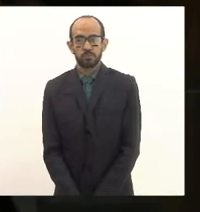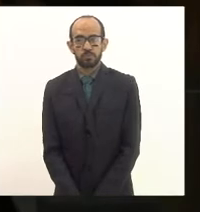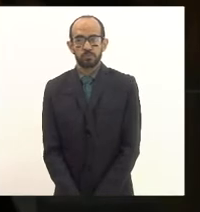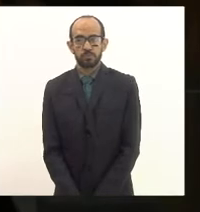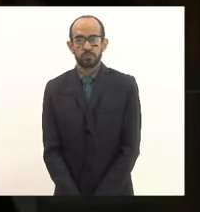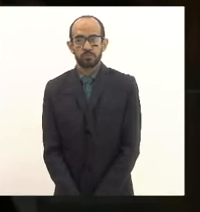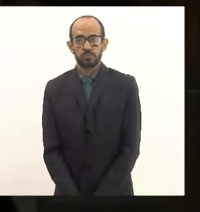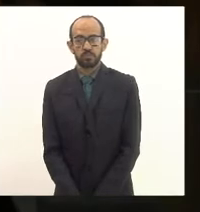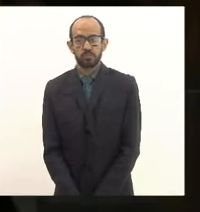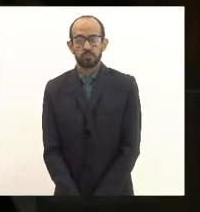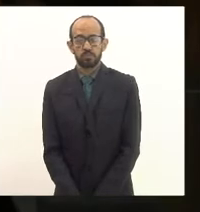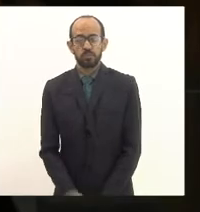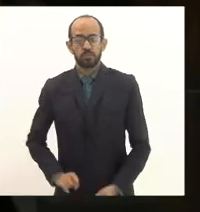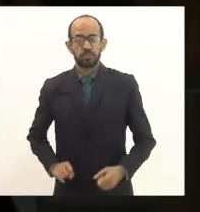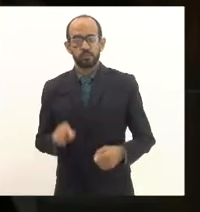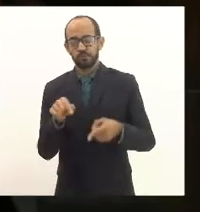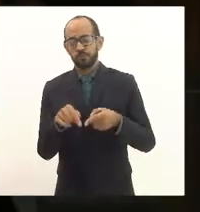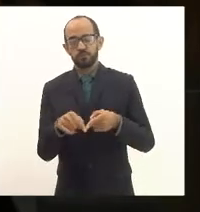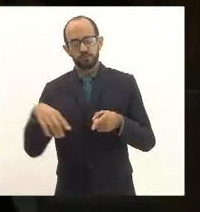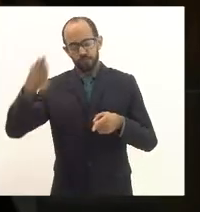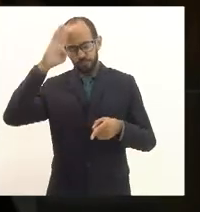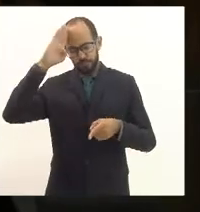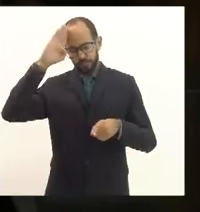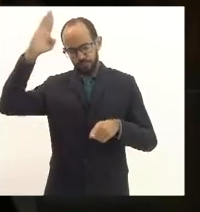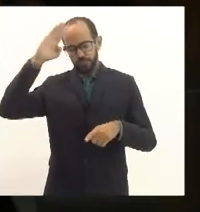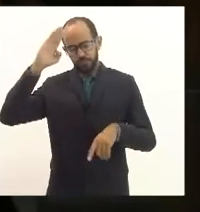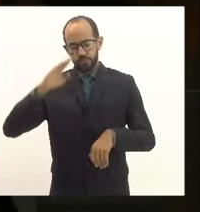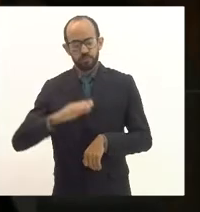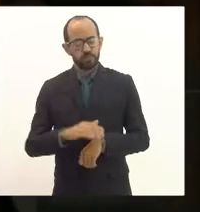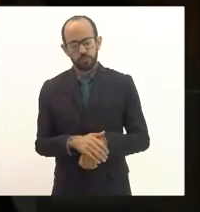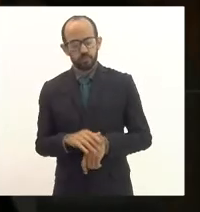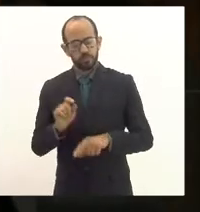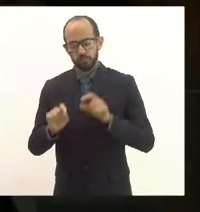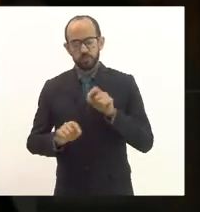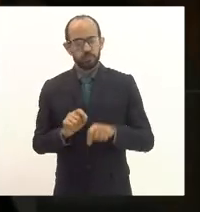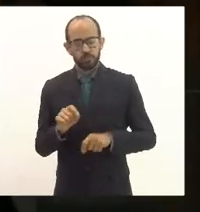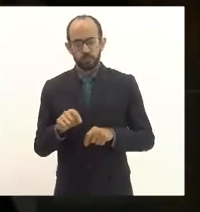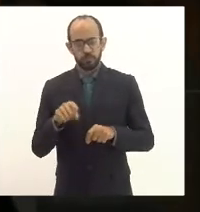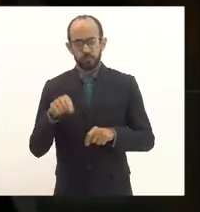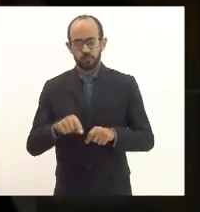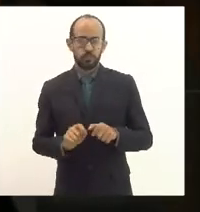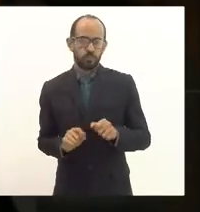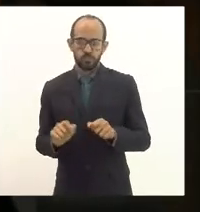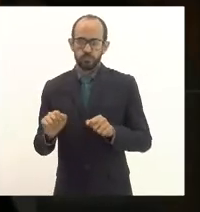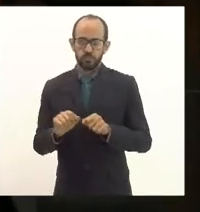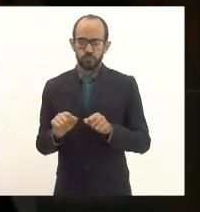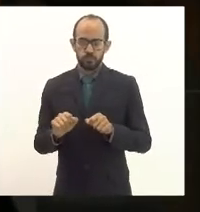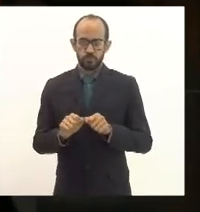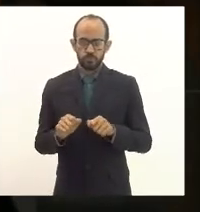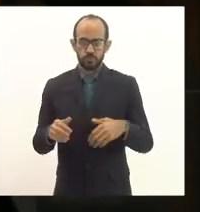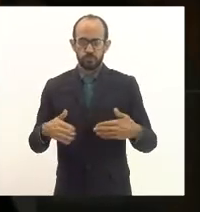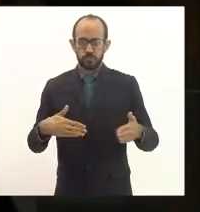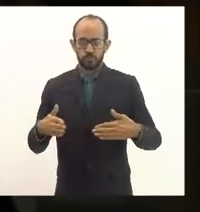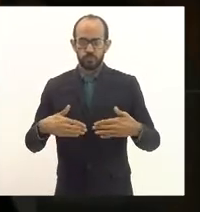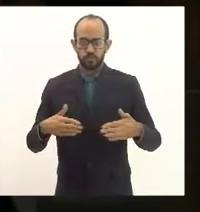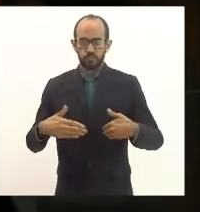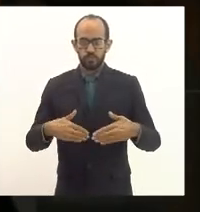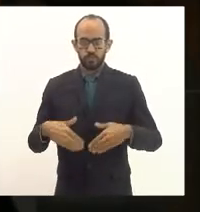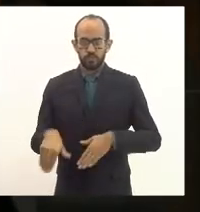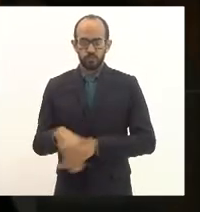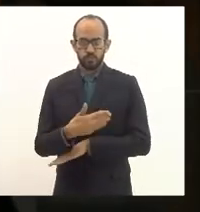o objetivo maior, né, é que aquele eixo de produção da Rua Tereza